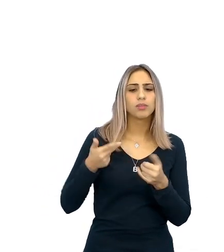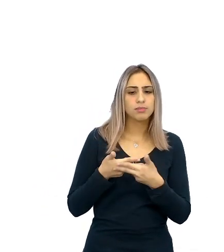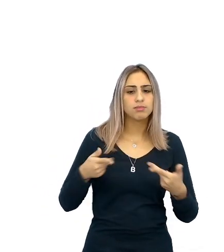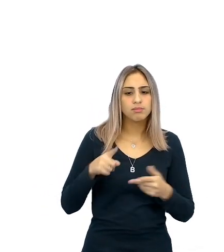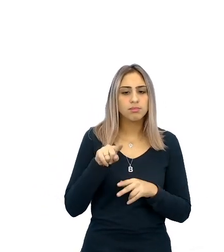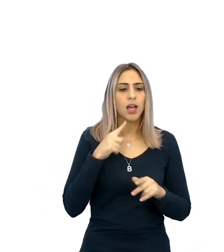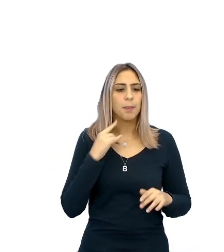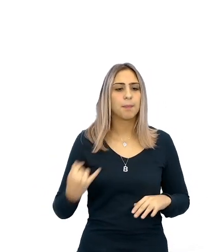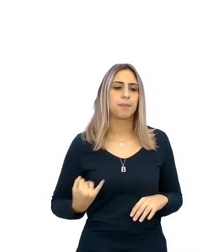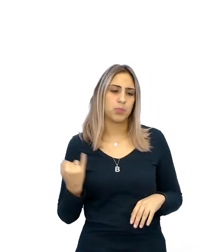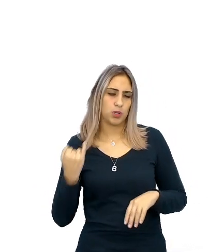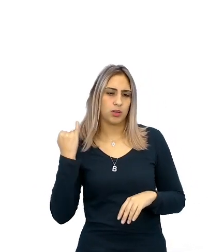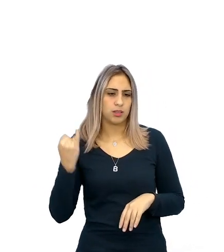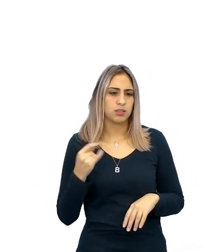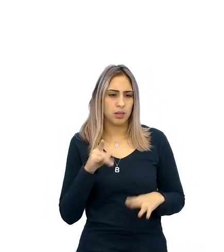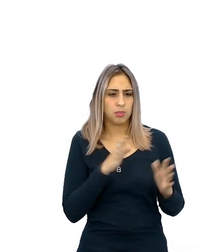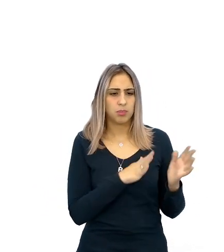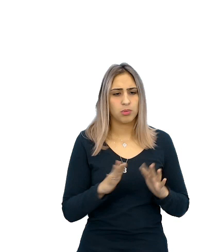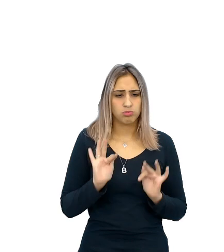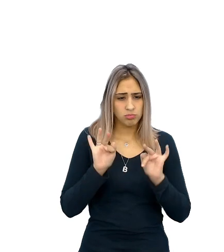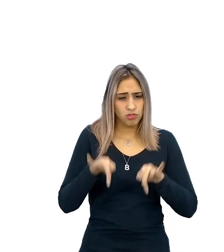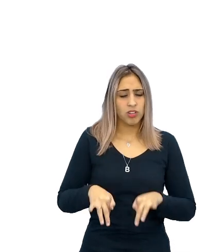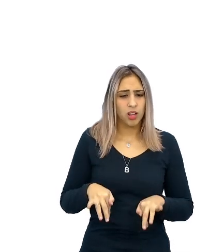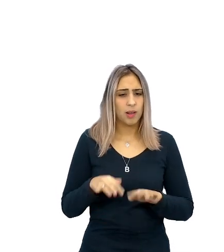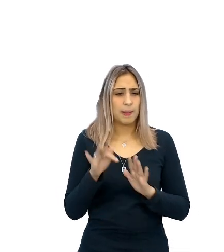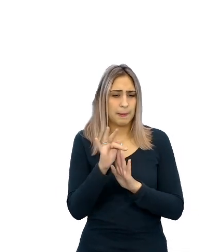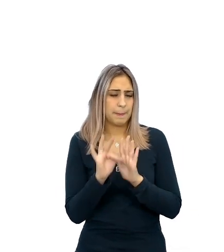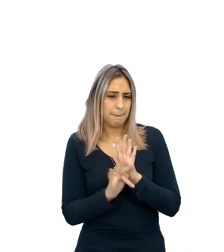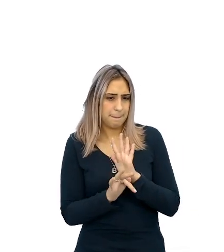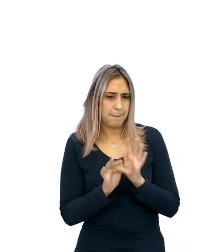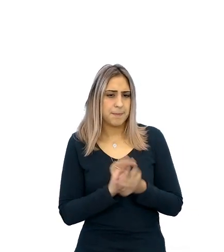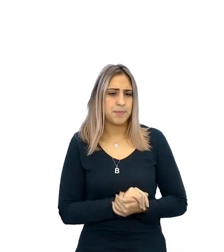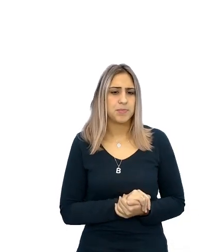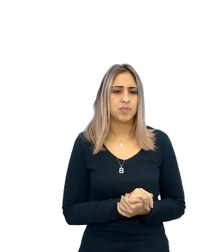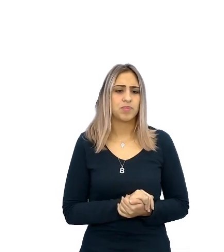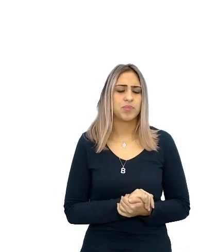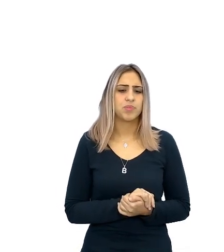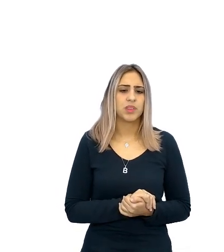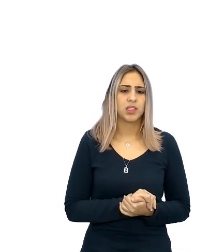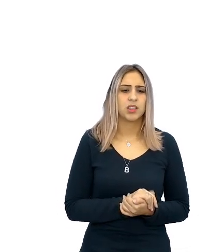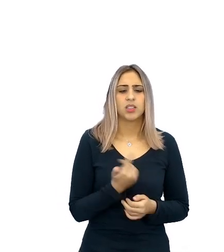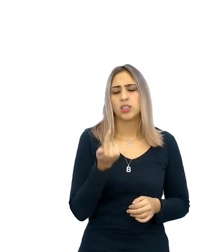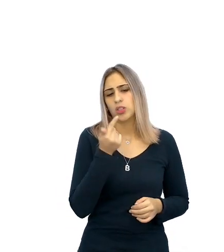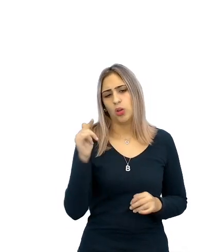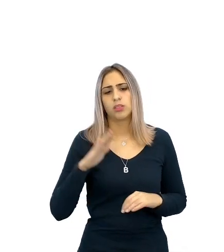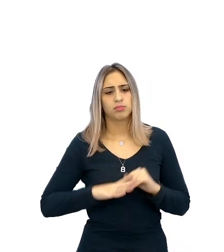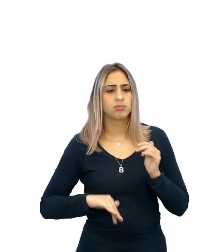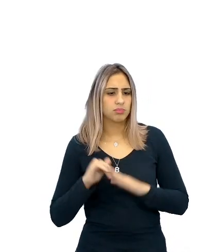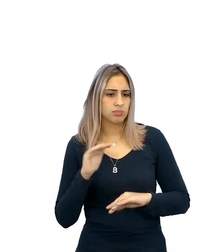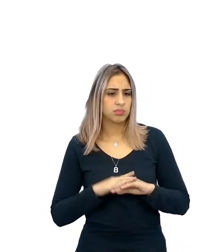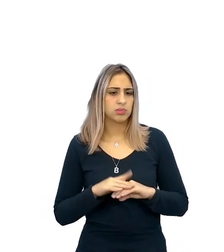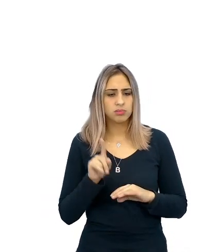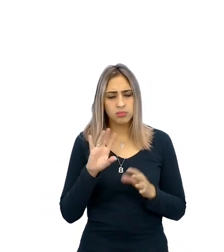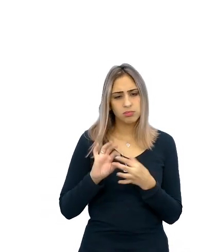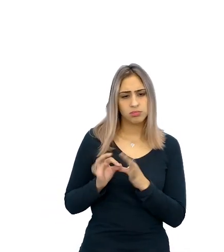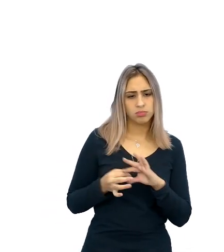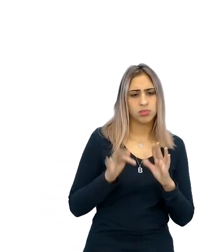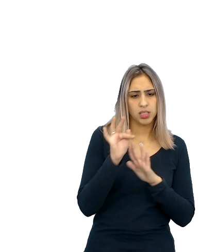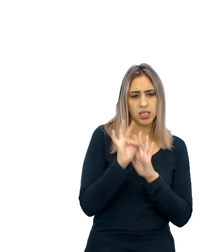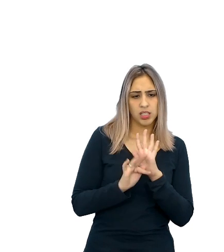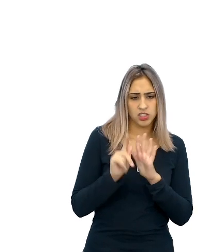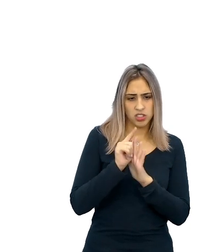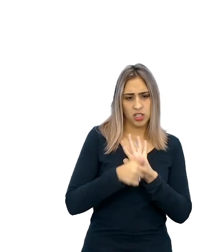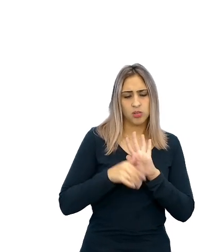são importantes. A produção final do texto, da realização de outras habilidades que compõem gêneros